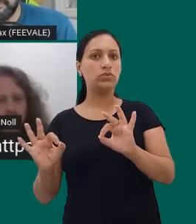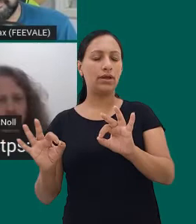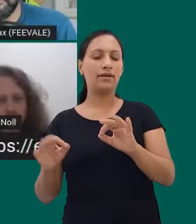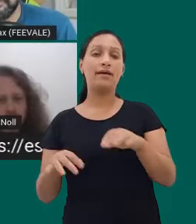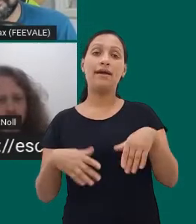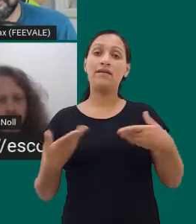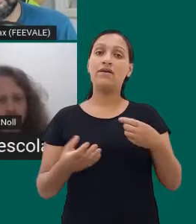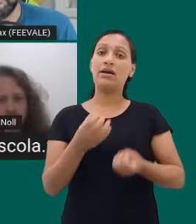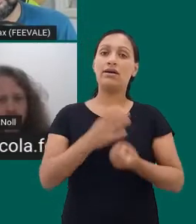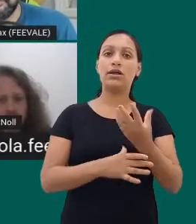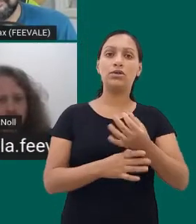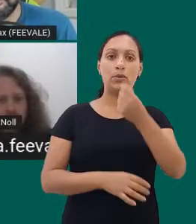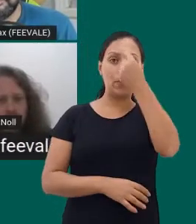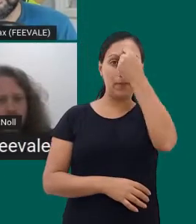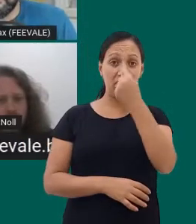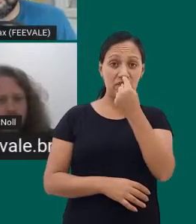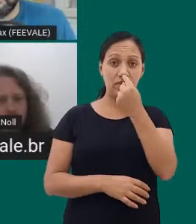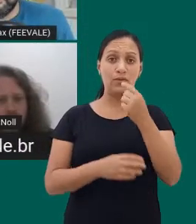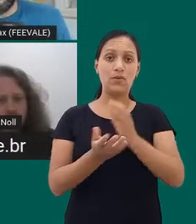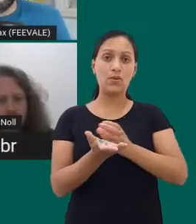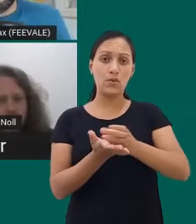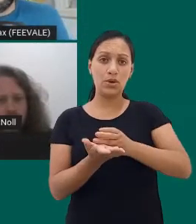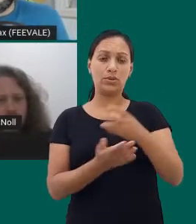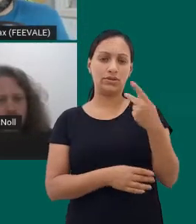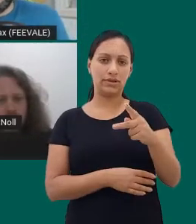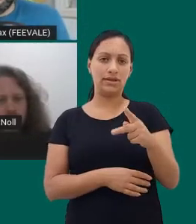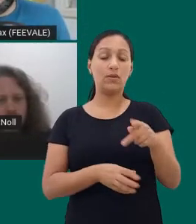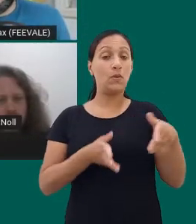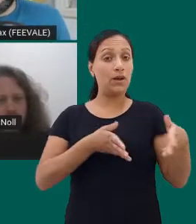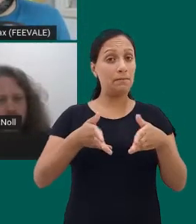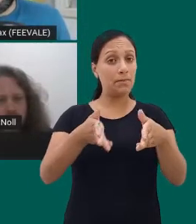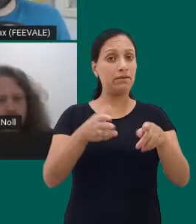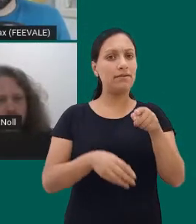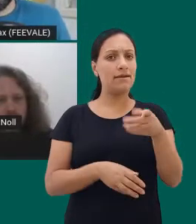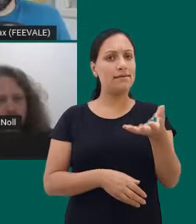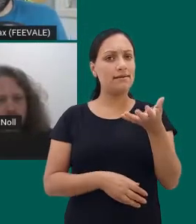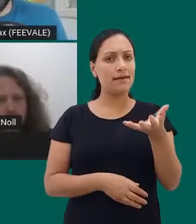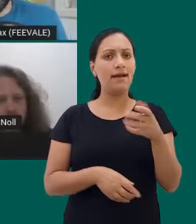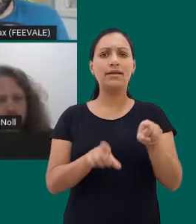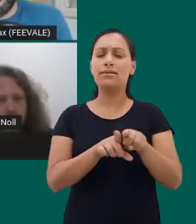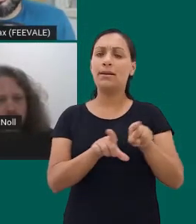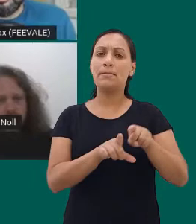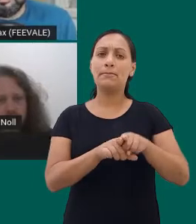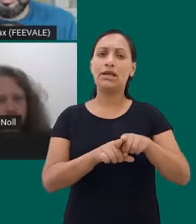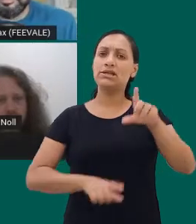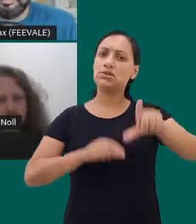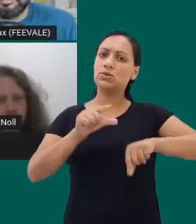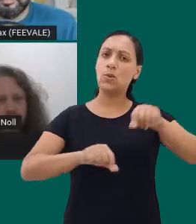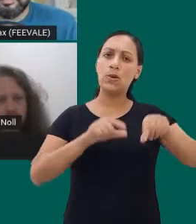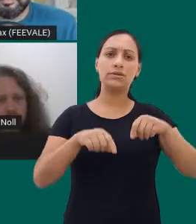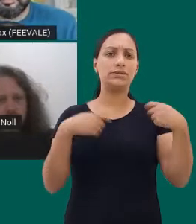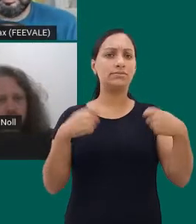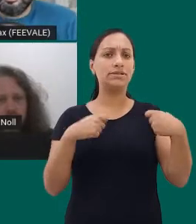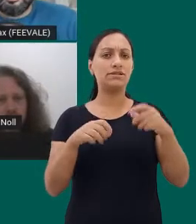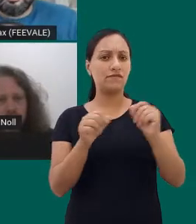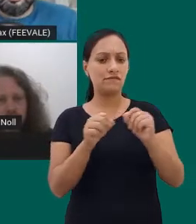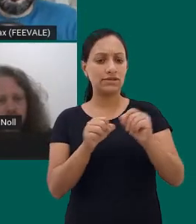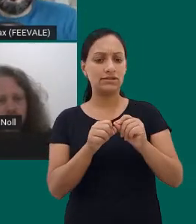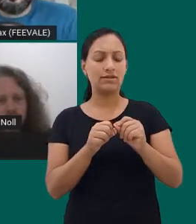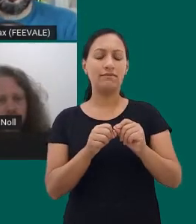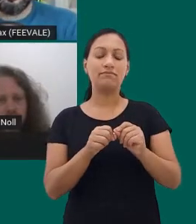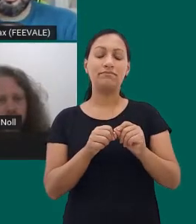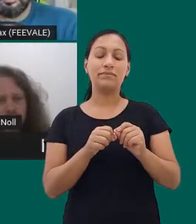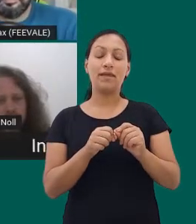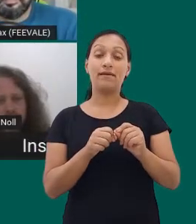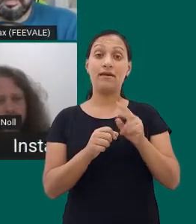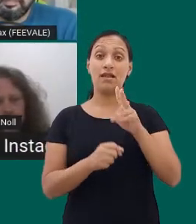currículo dele, e não só criando o caminho que ele quer, como fazendo várias escolhas, porque daqui a pouco ele vai... Uma coisa bem interessante,